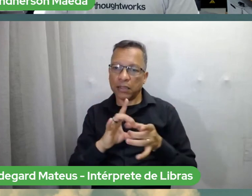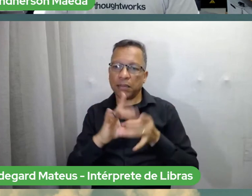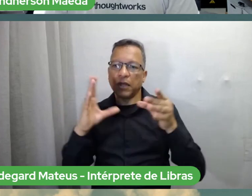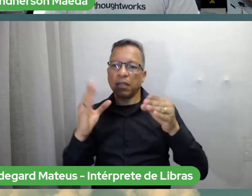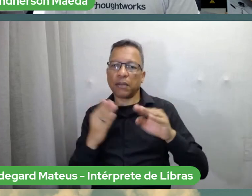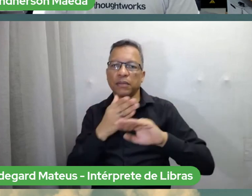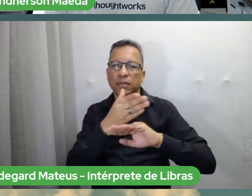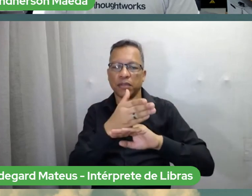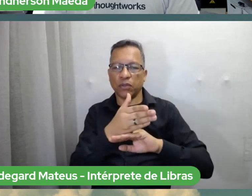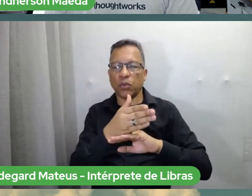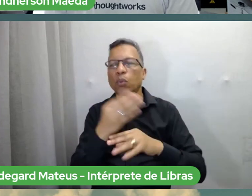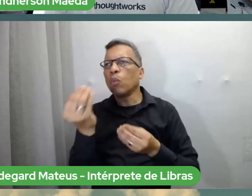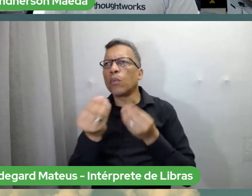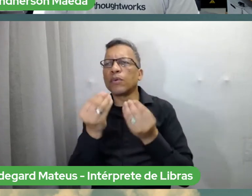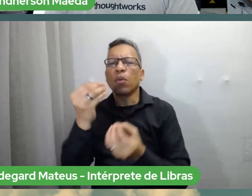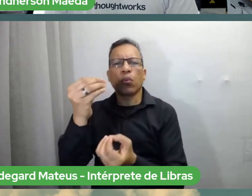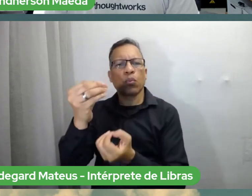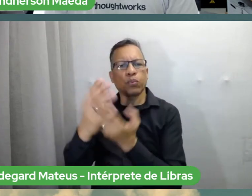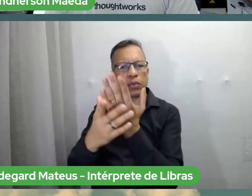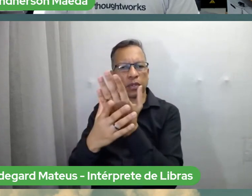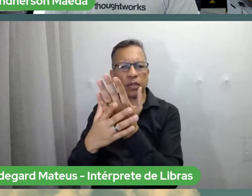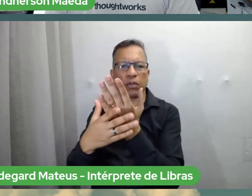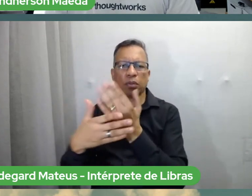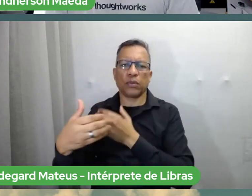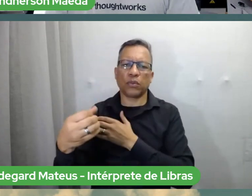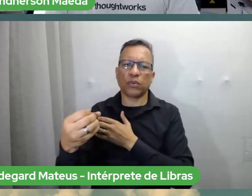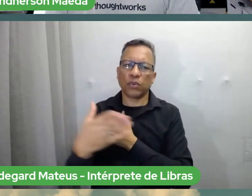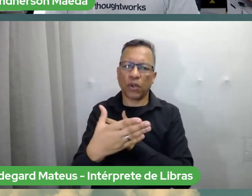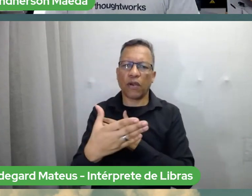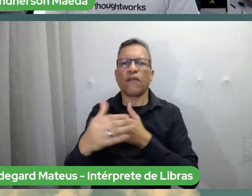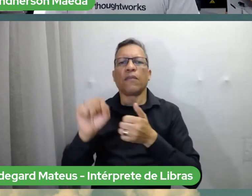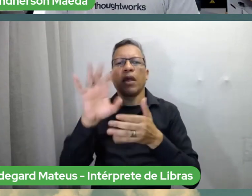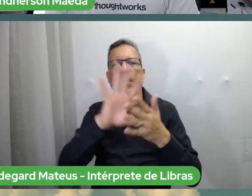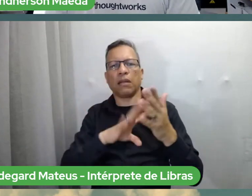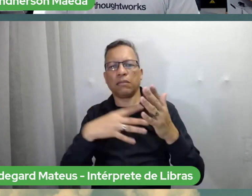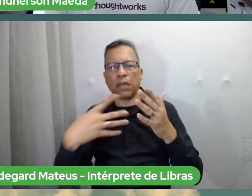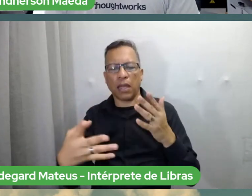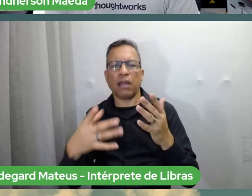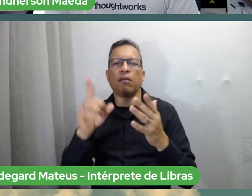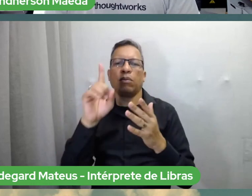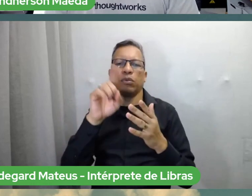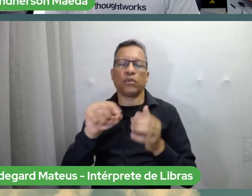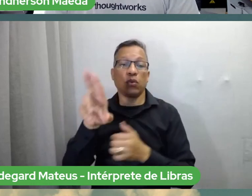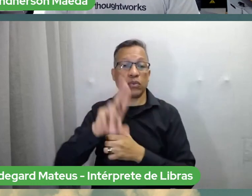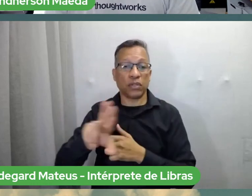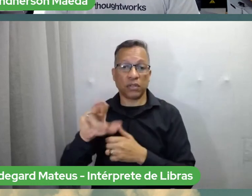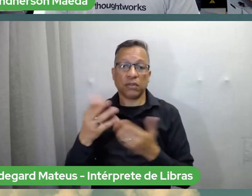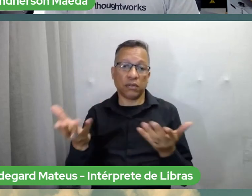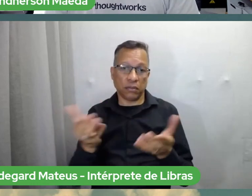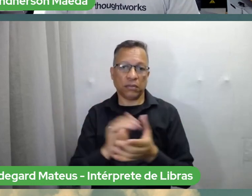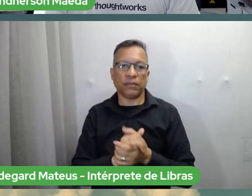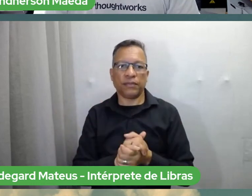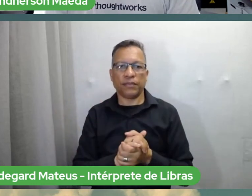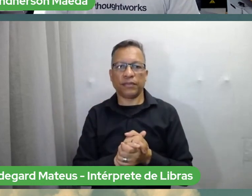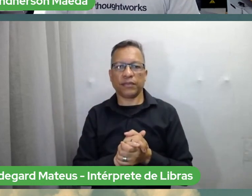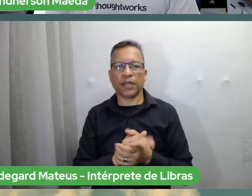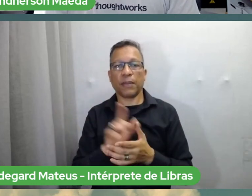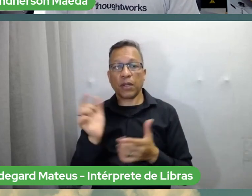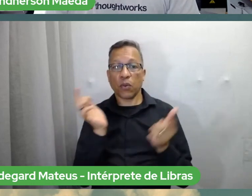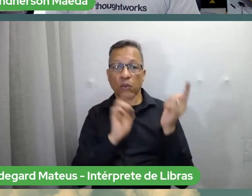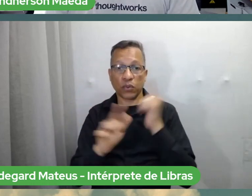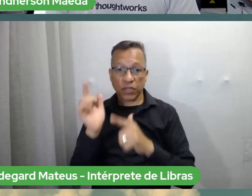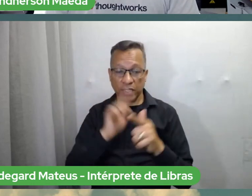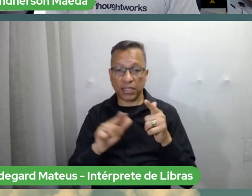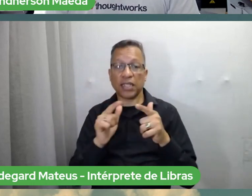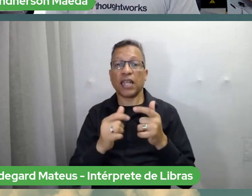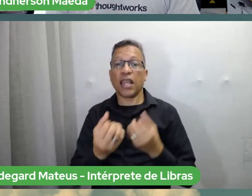vou criar um novo bucket ou uma tabela, né, depende de como você está utilizando lá na AWS, para que eu consiga ter acesso a esses dados,